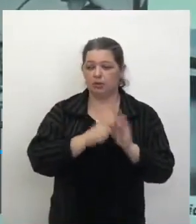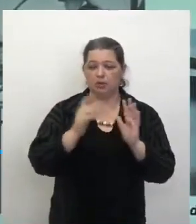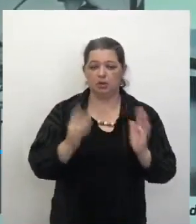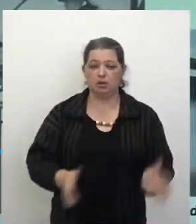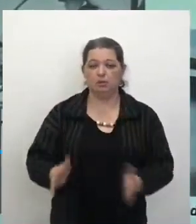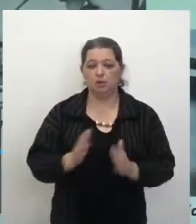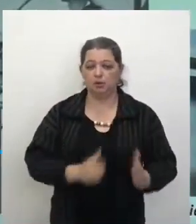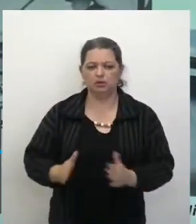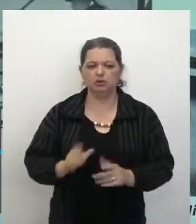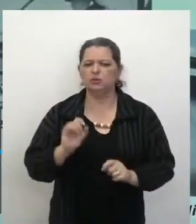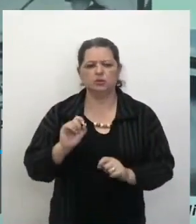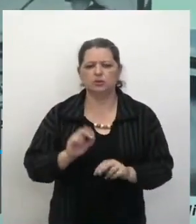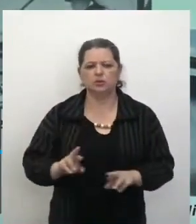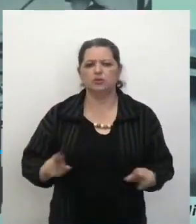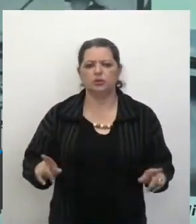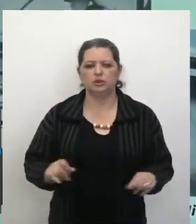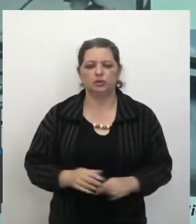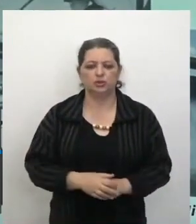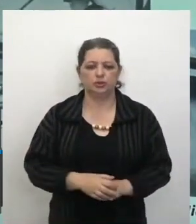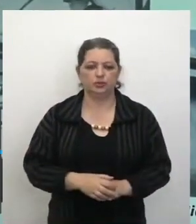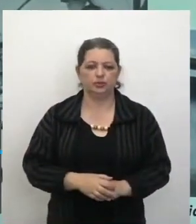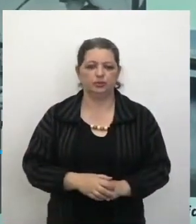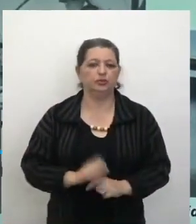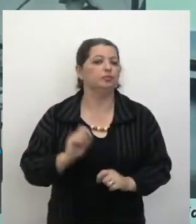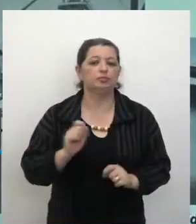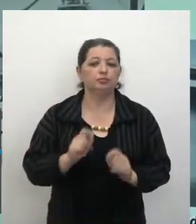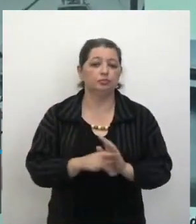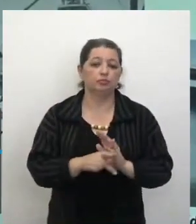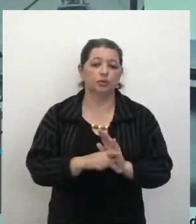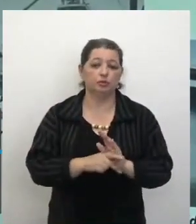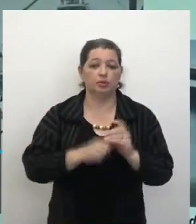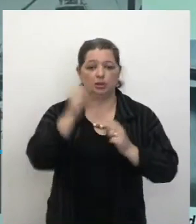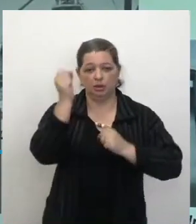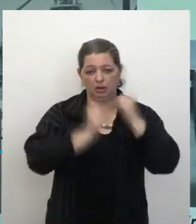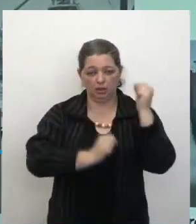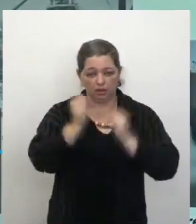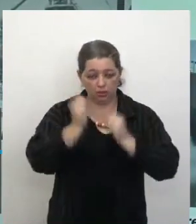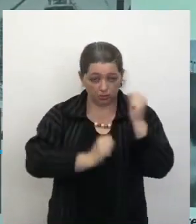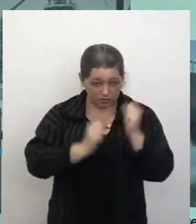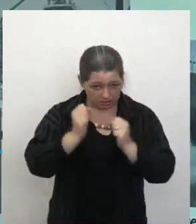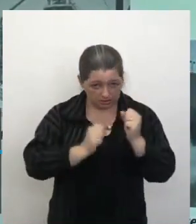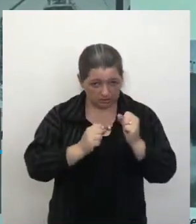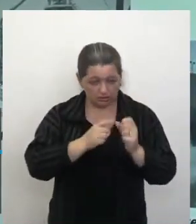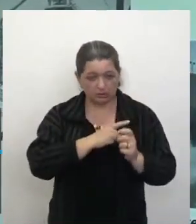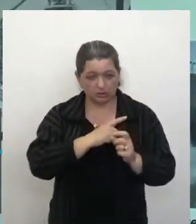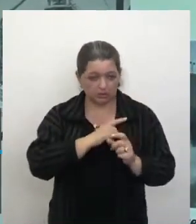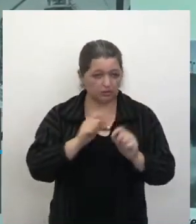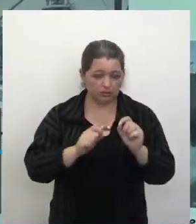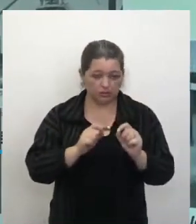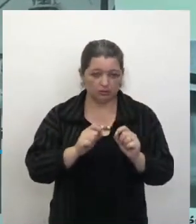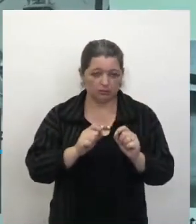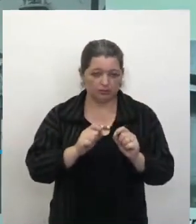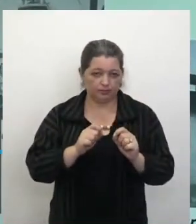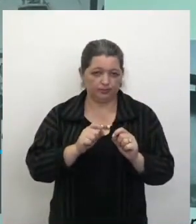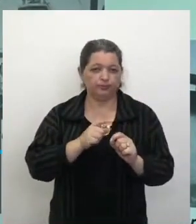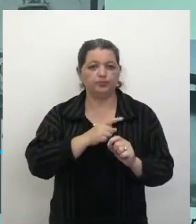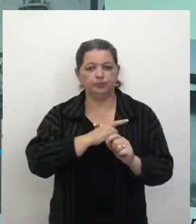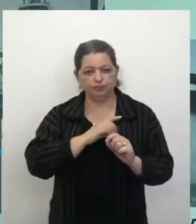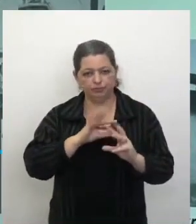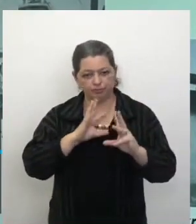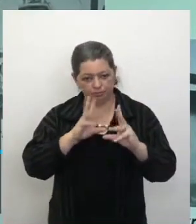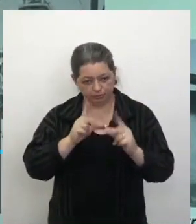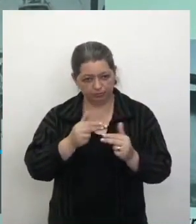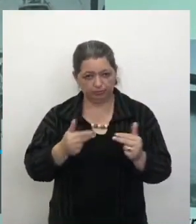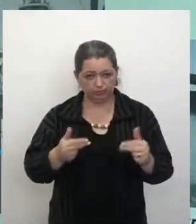prof qual é a diferença quando você tá num processo de industrialização Você tem toda toda a